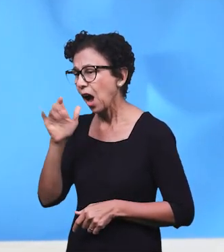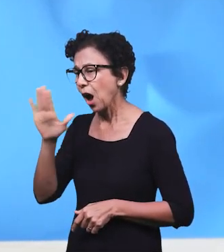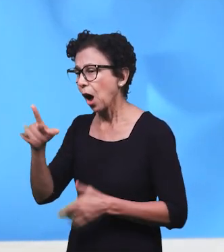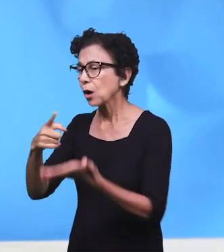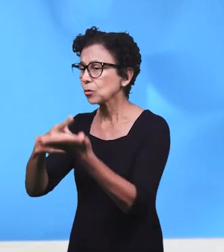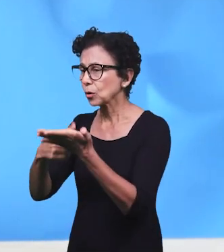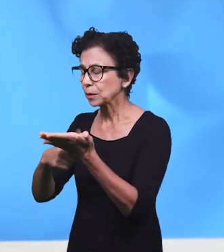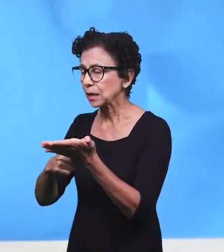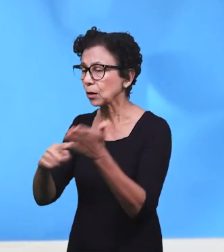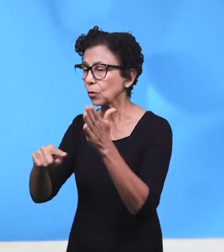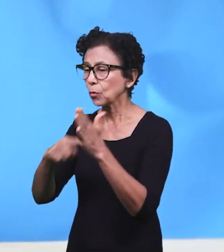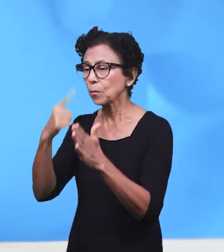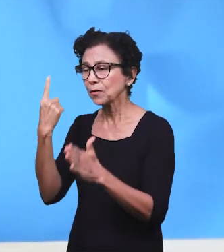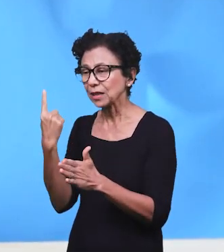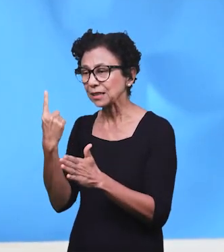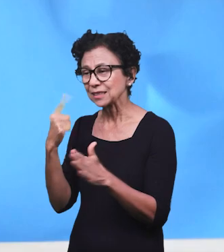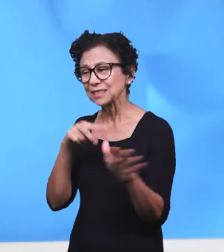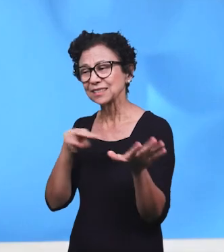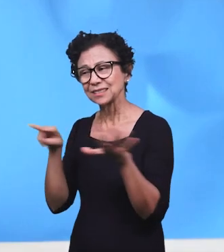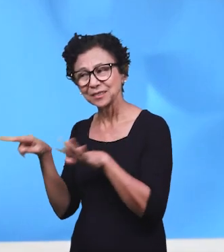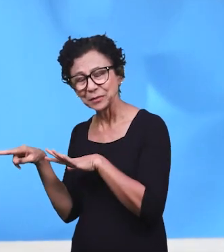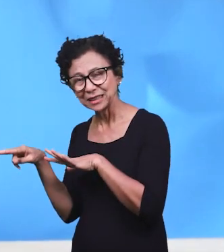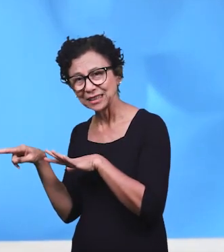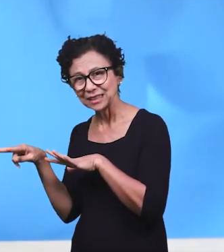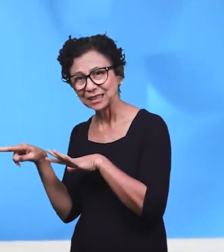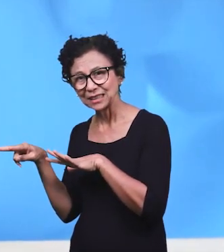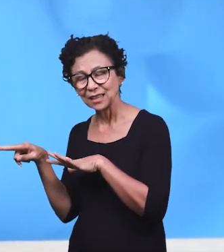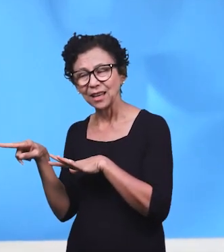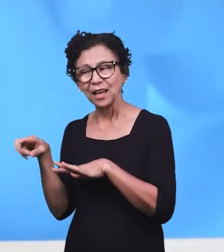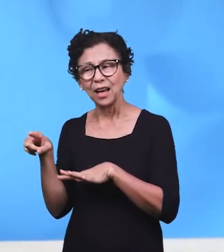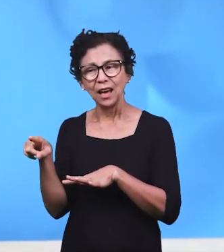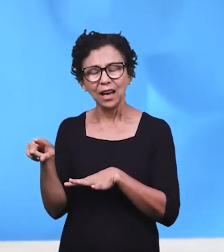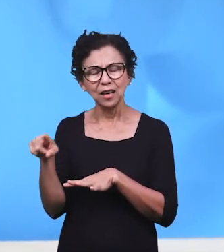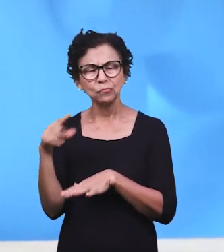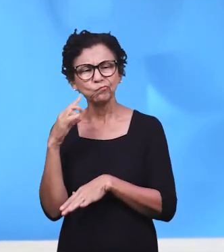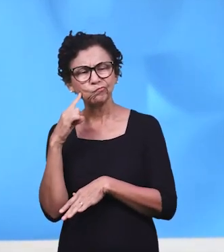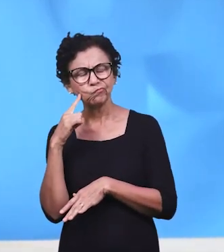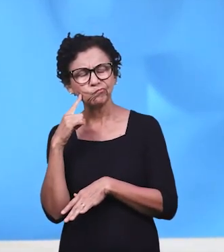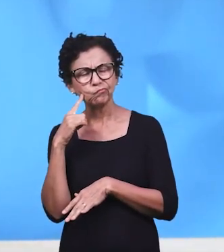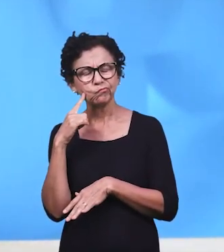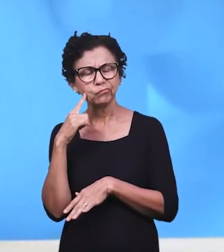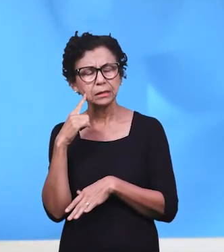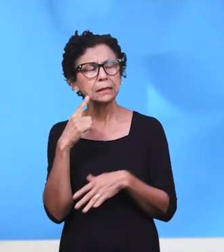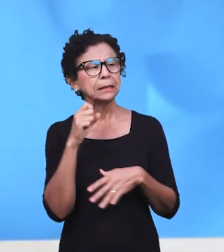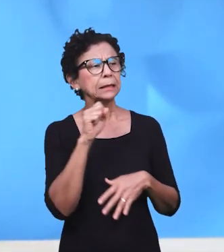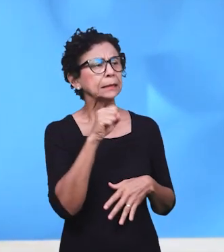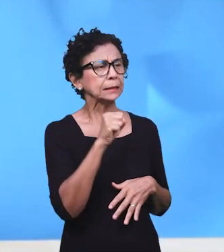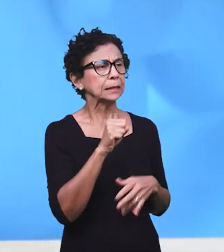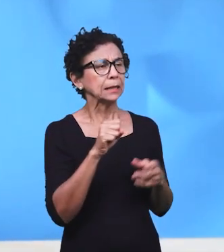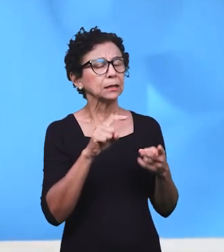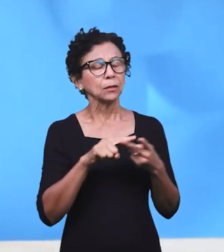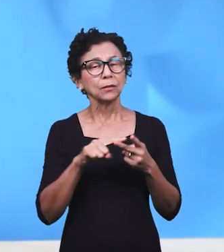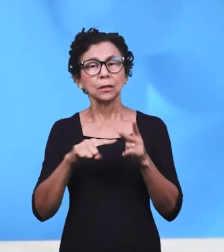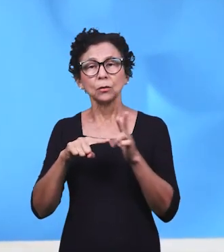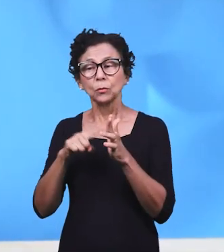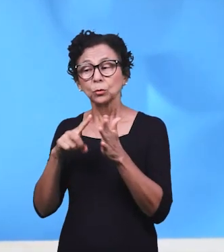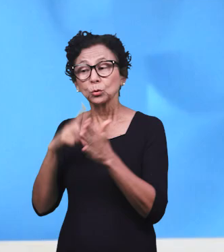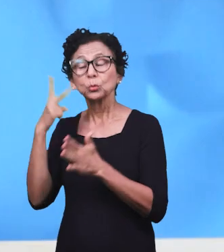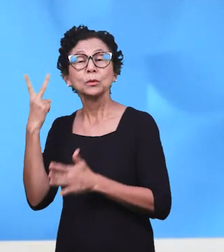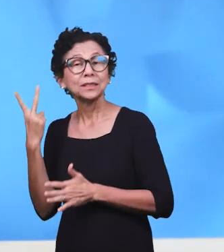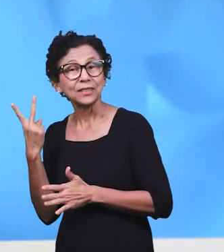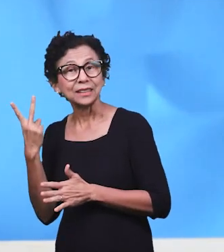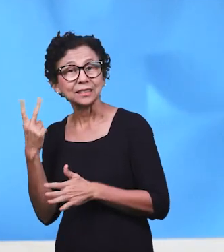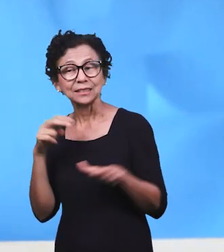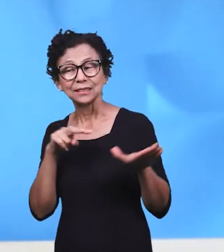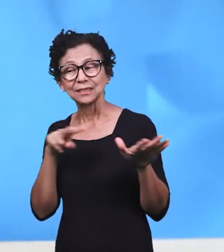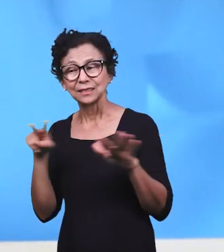vamos começar com uma vez na semana. Ele evoluiu, ele viu que não foi não foi difícil? 2 vezes na semana.